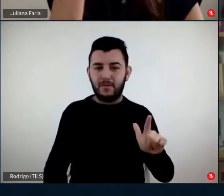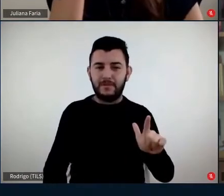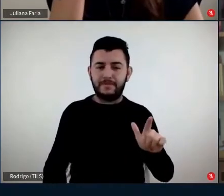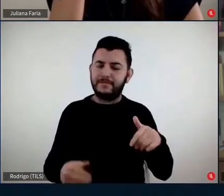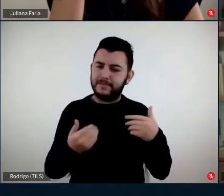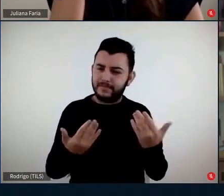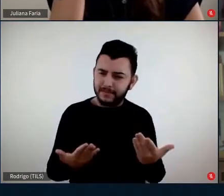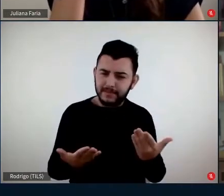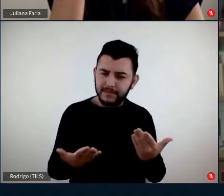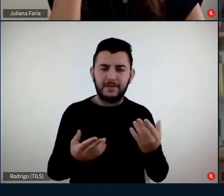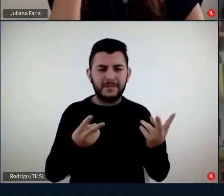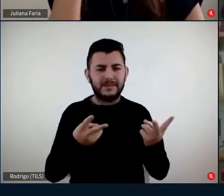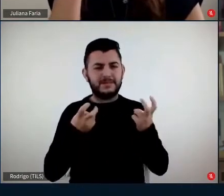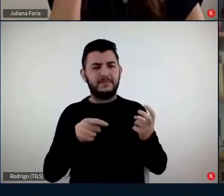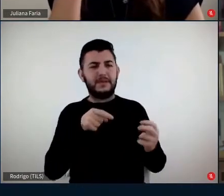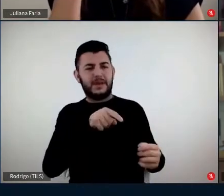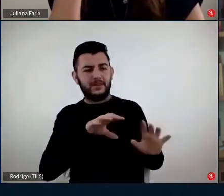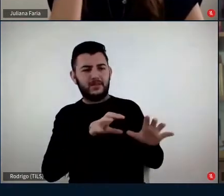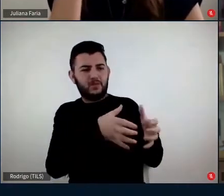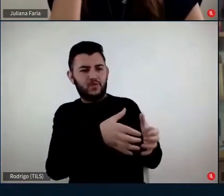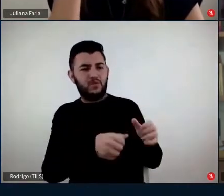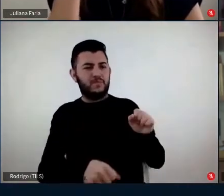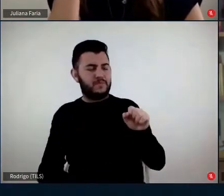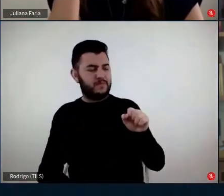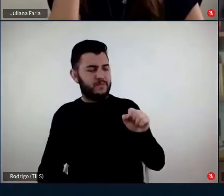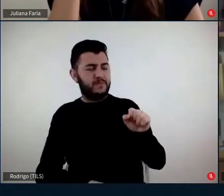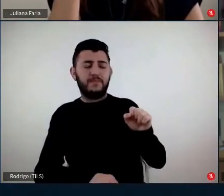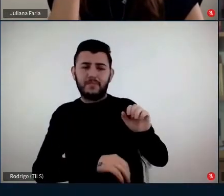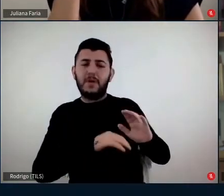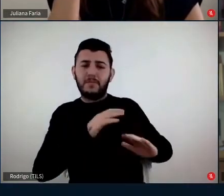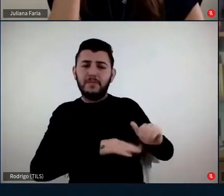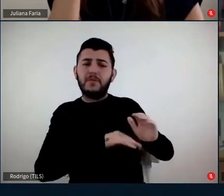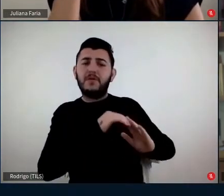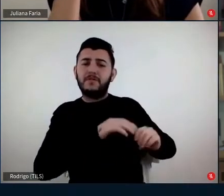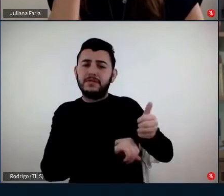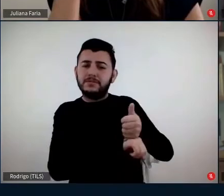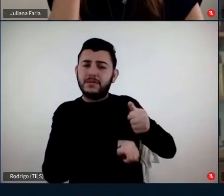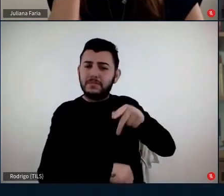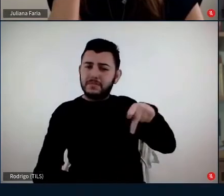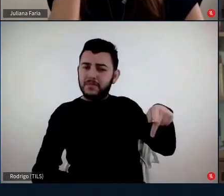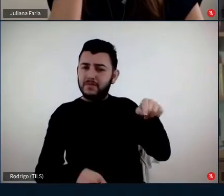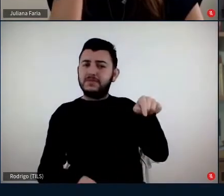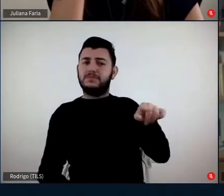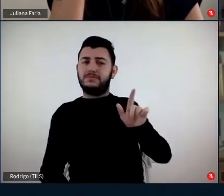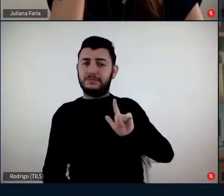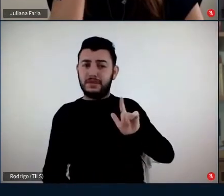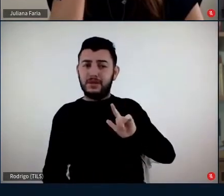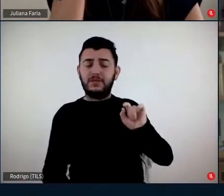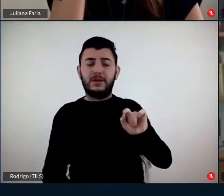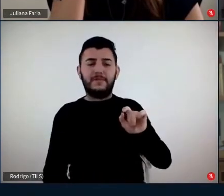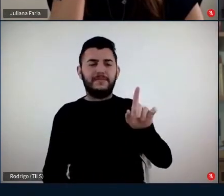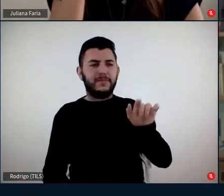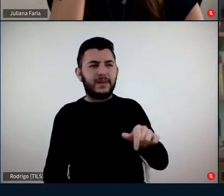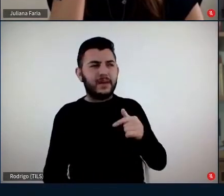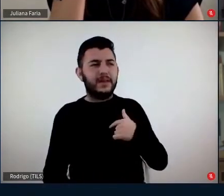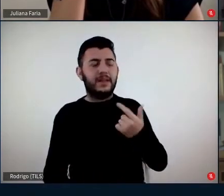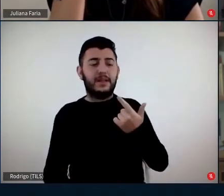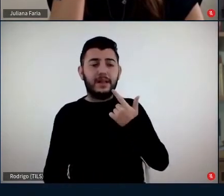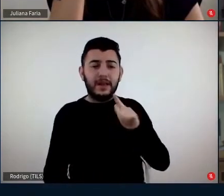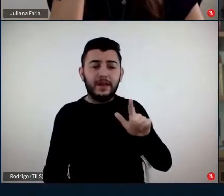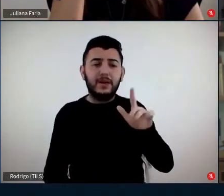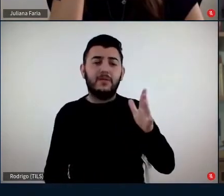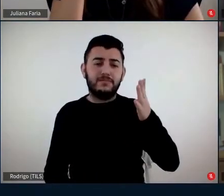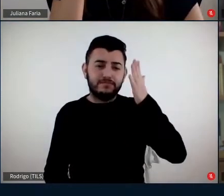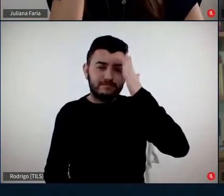sabiam língua, eles tinham uma função por uma questão de legislação, uma política pública que foi feita muito